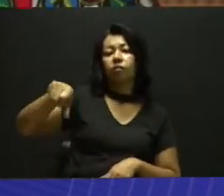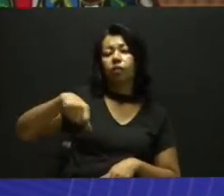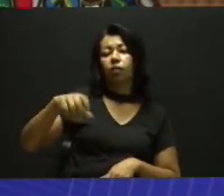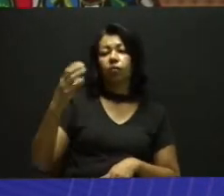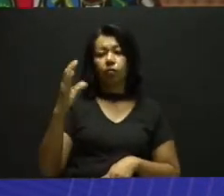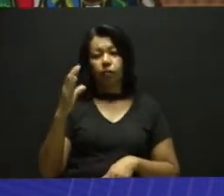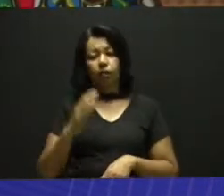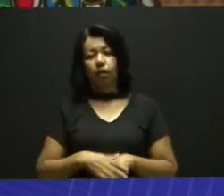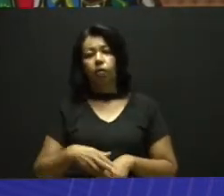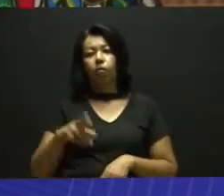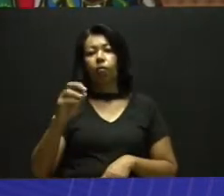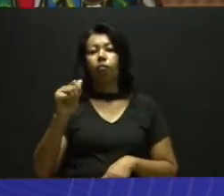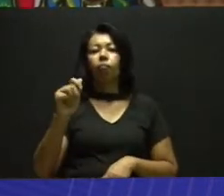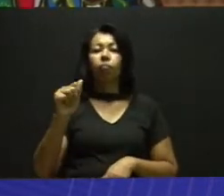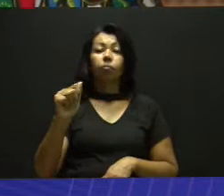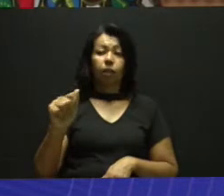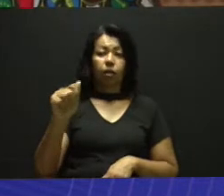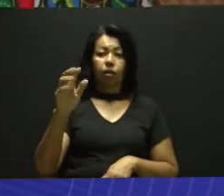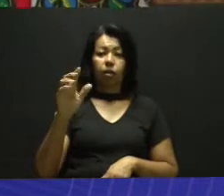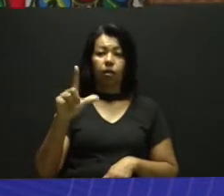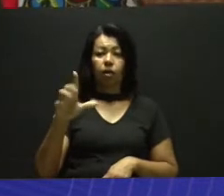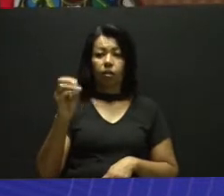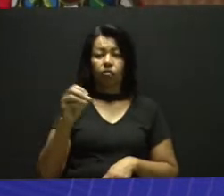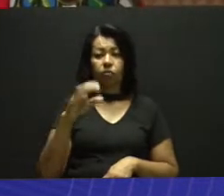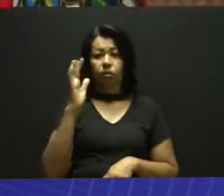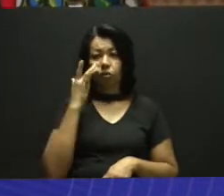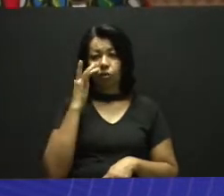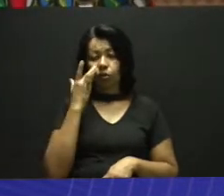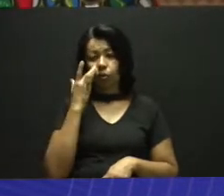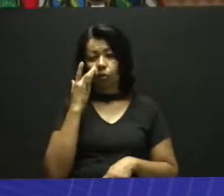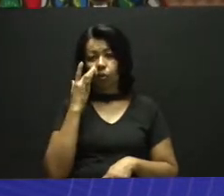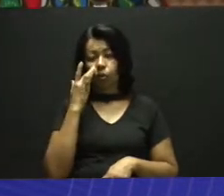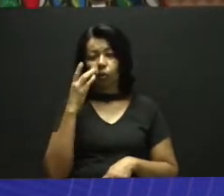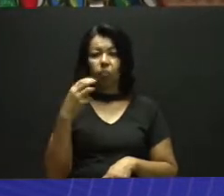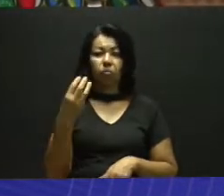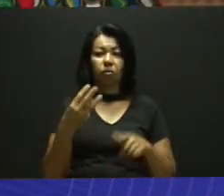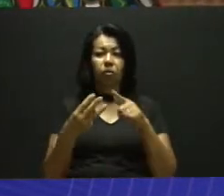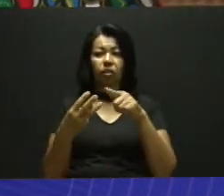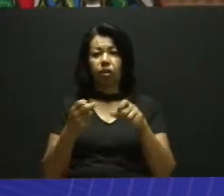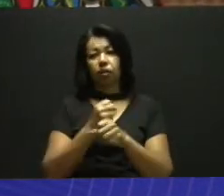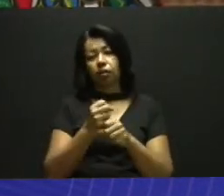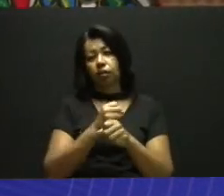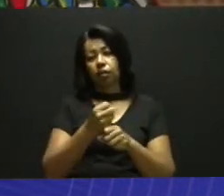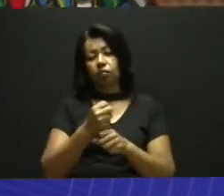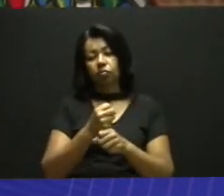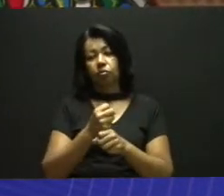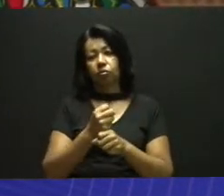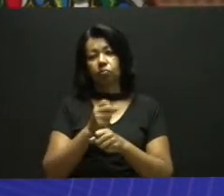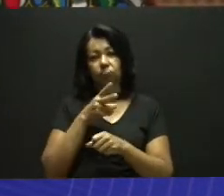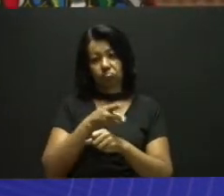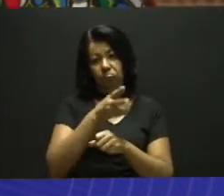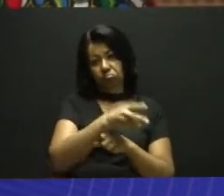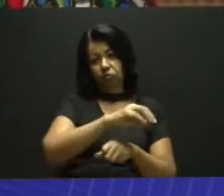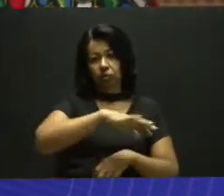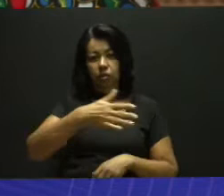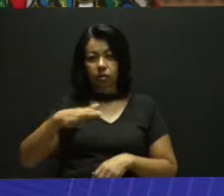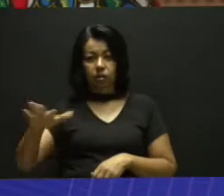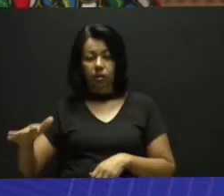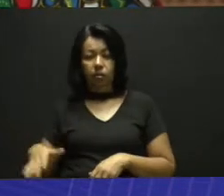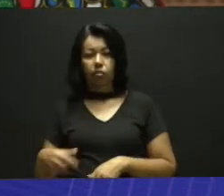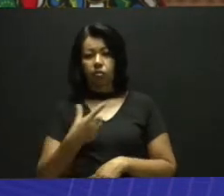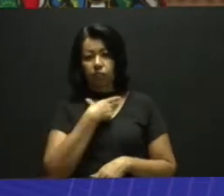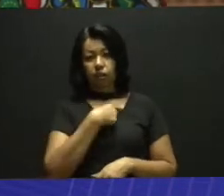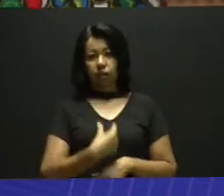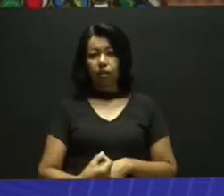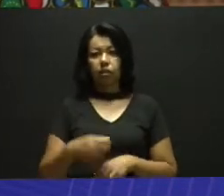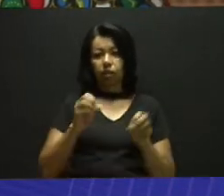robalo de ouro e 79 80 81 96 97 em santos medalhista em